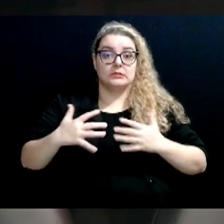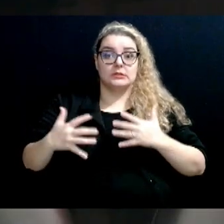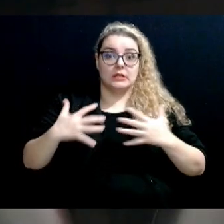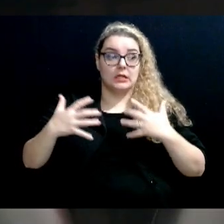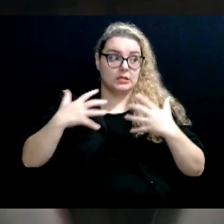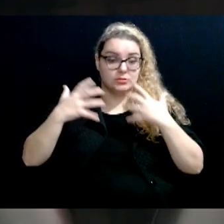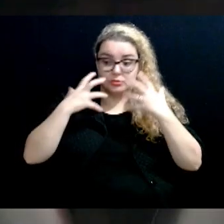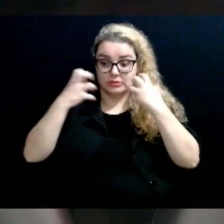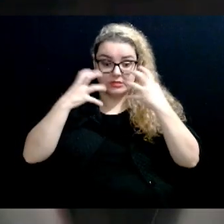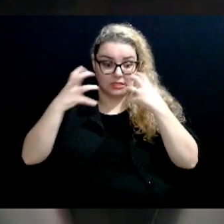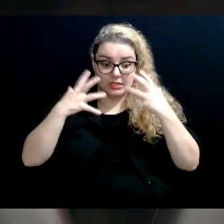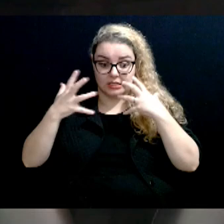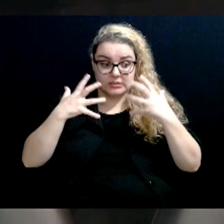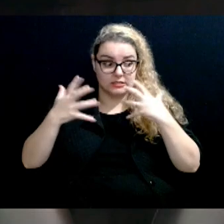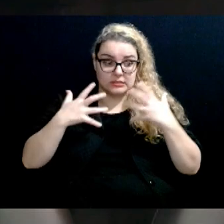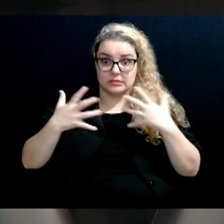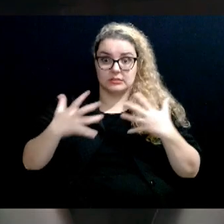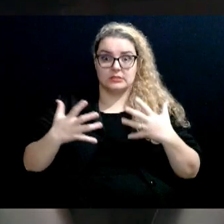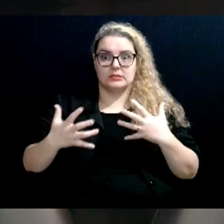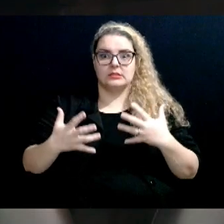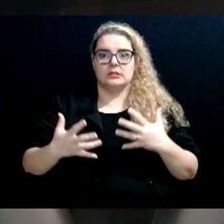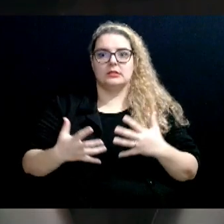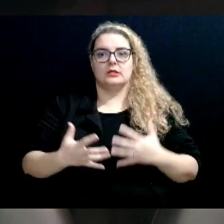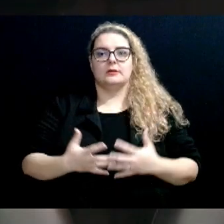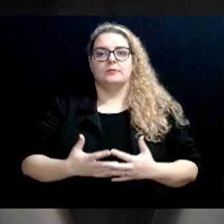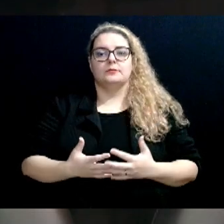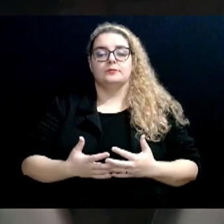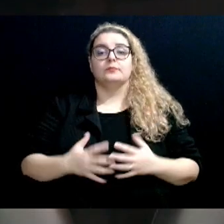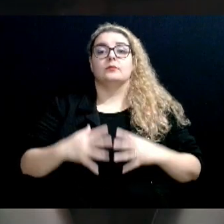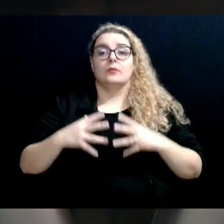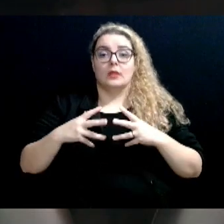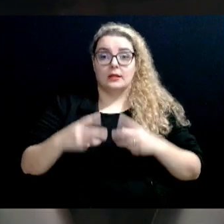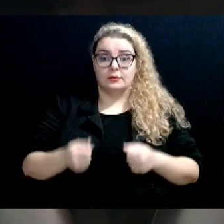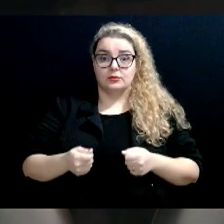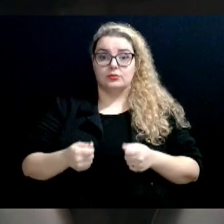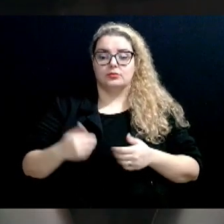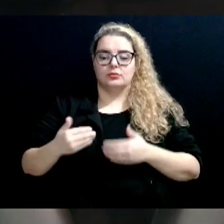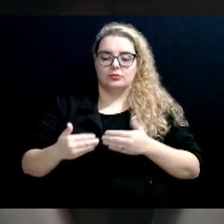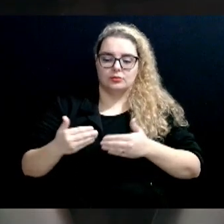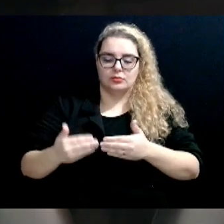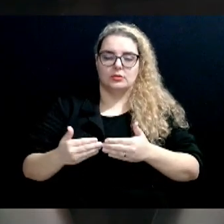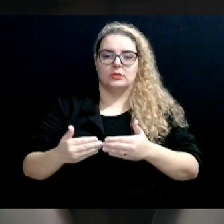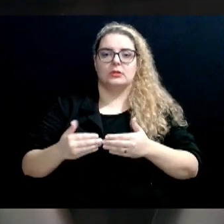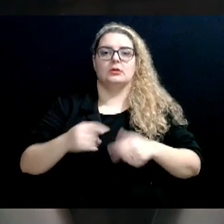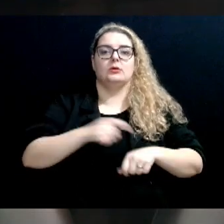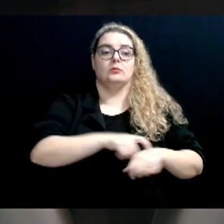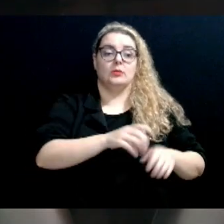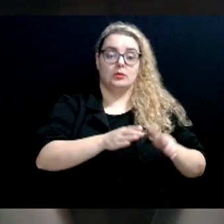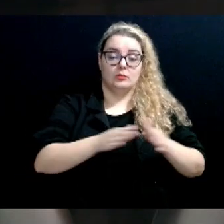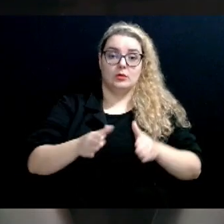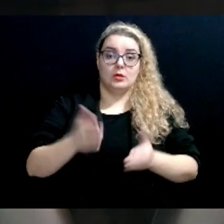Então, tudo isso, se você passa em situações que você perde o controle, que você não consegue